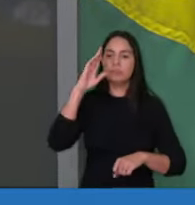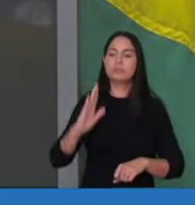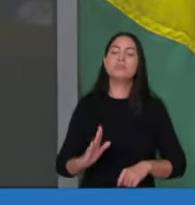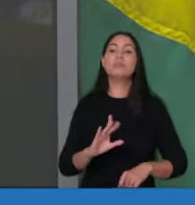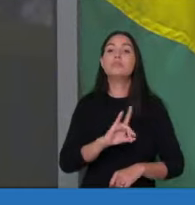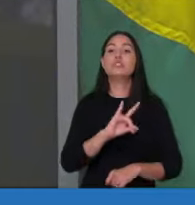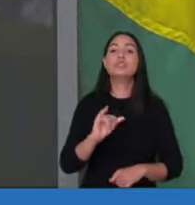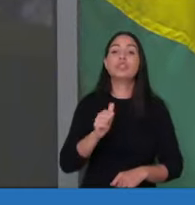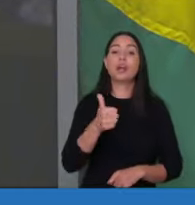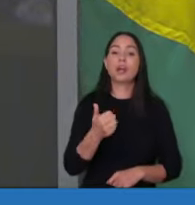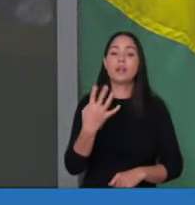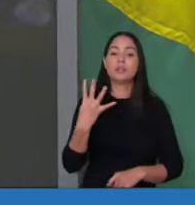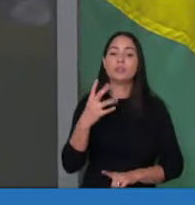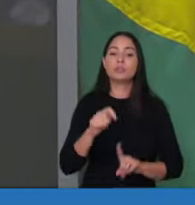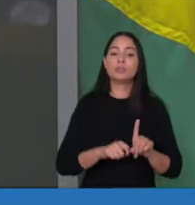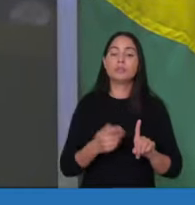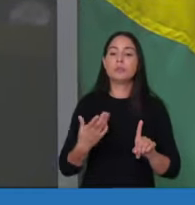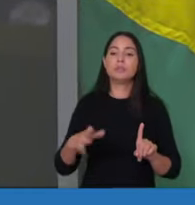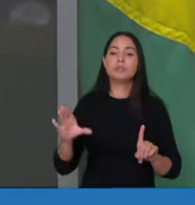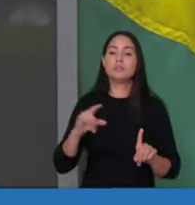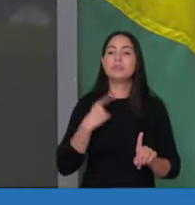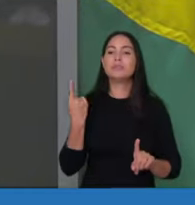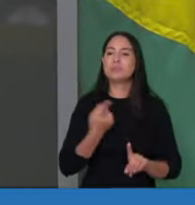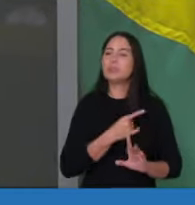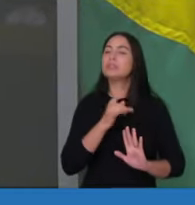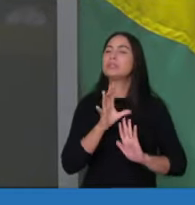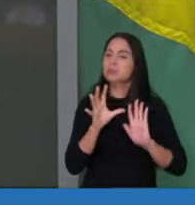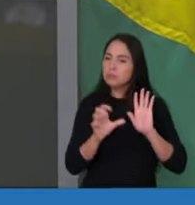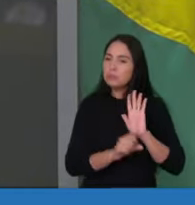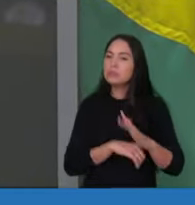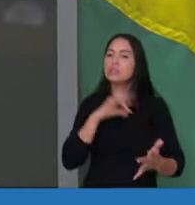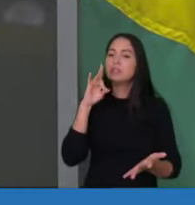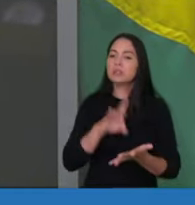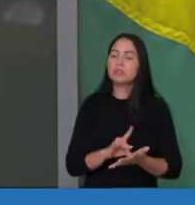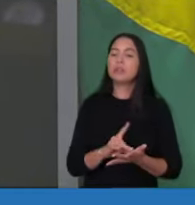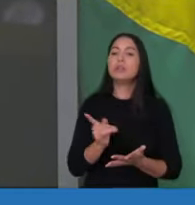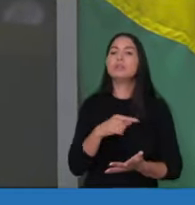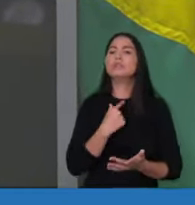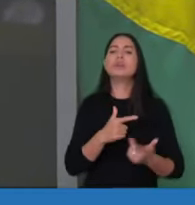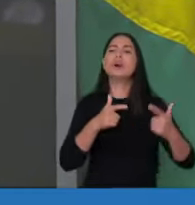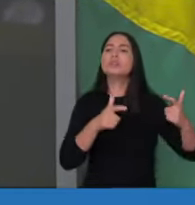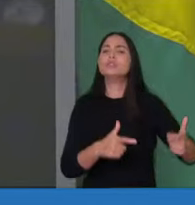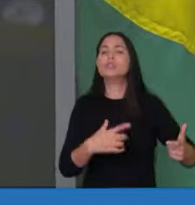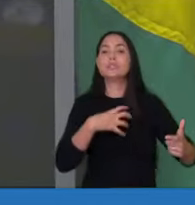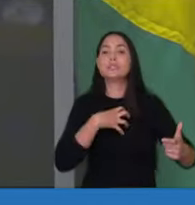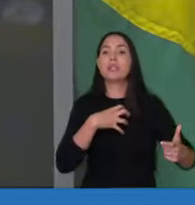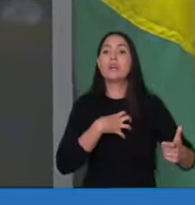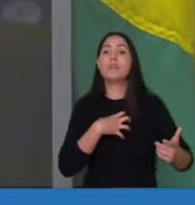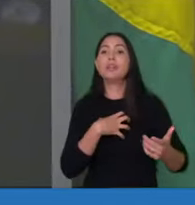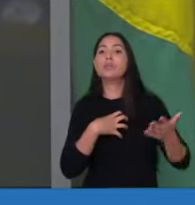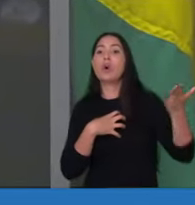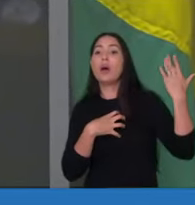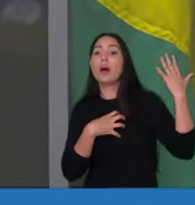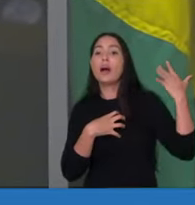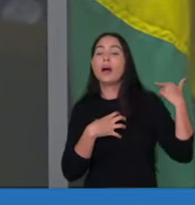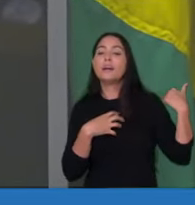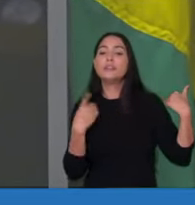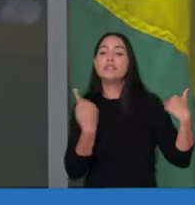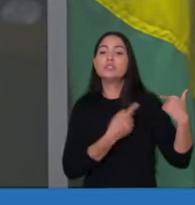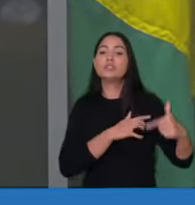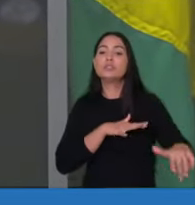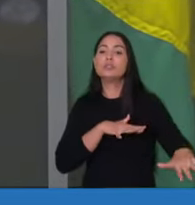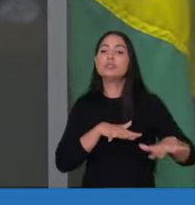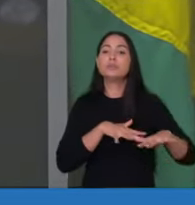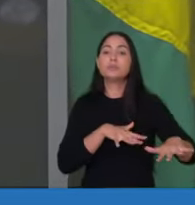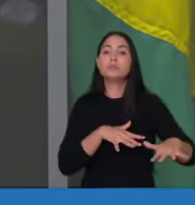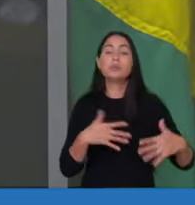de março é um dia significativo para a gente. Nós estávamos em Salvador, alguns anos atrás. Fizemos uma marcha. Hoje